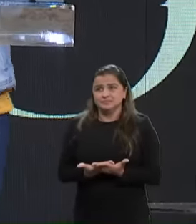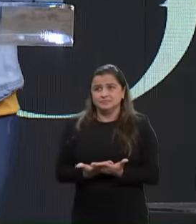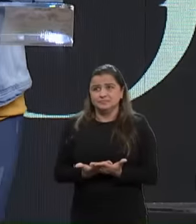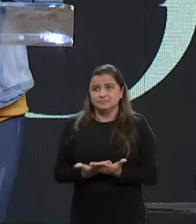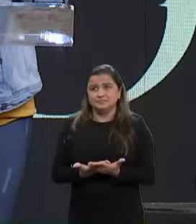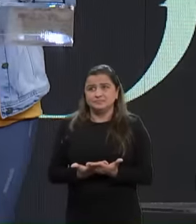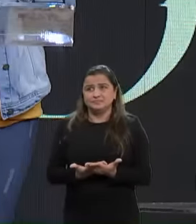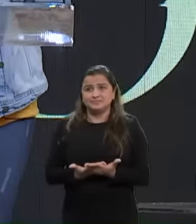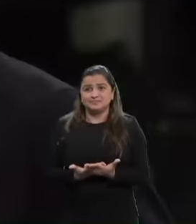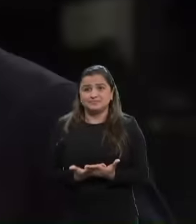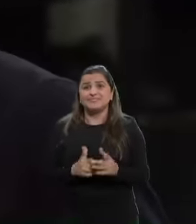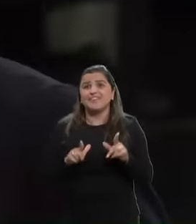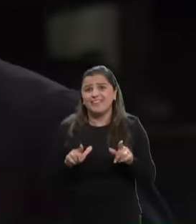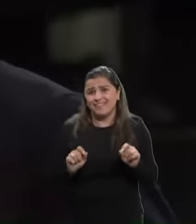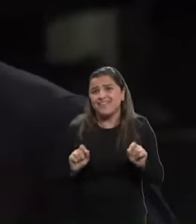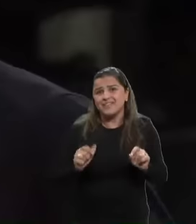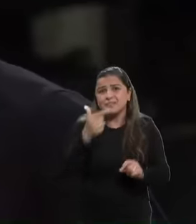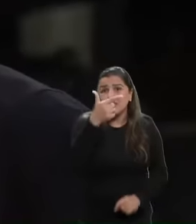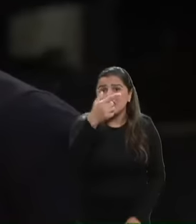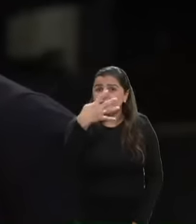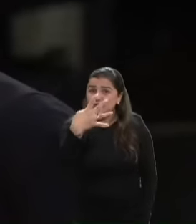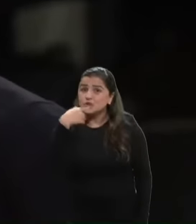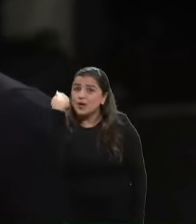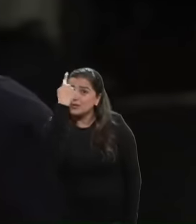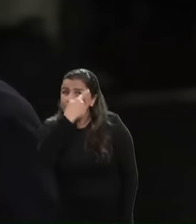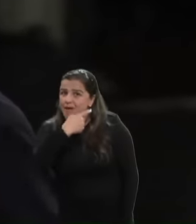que em 24 horas